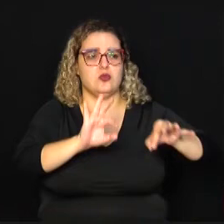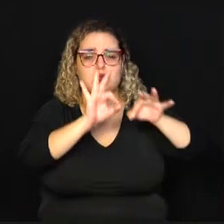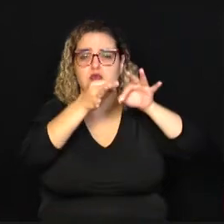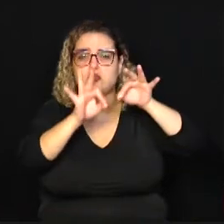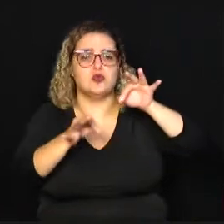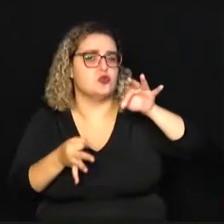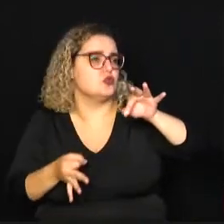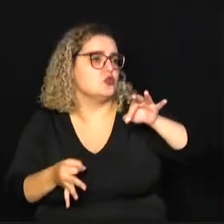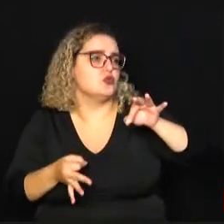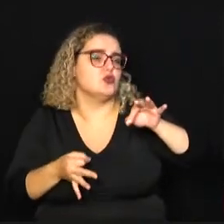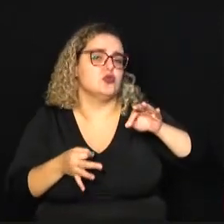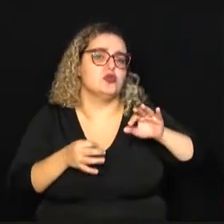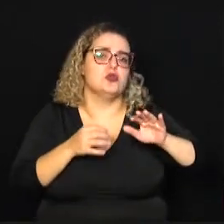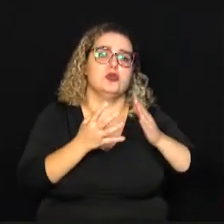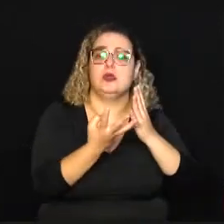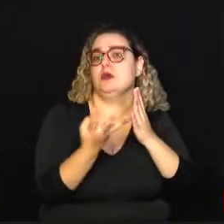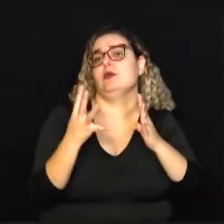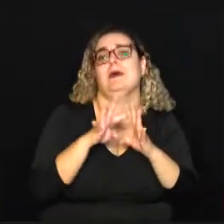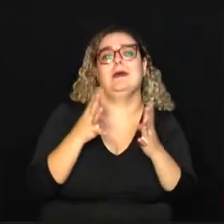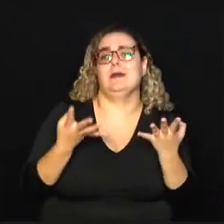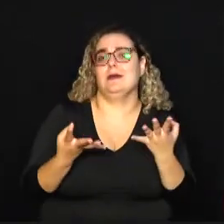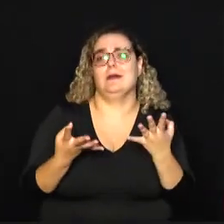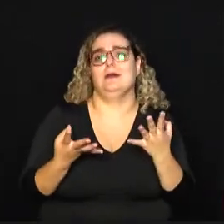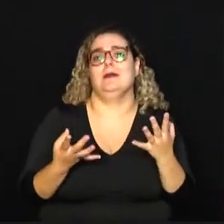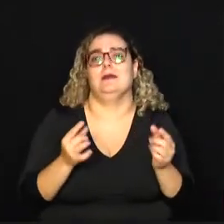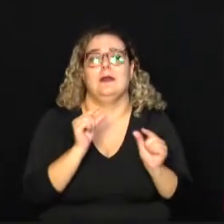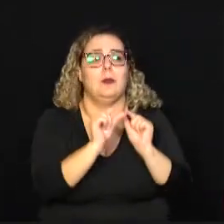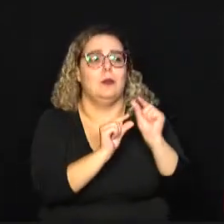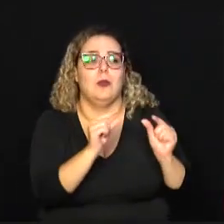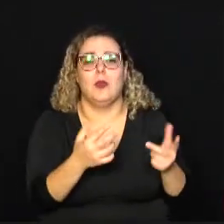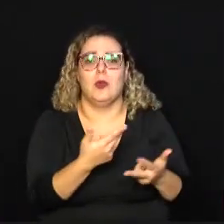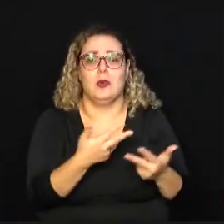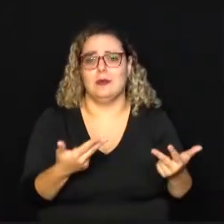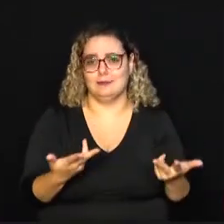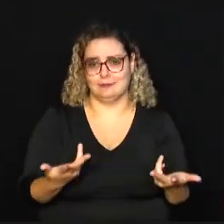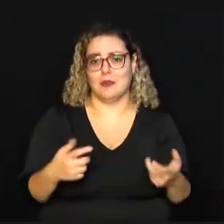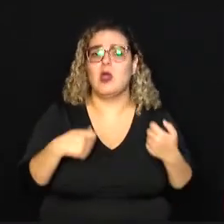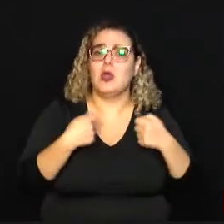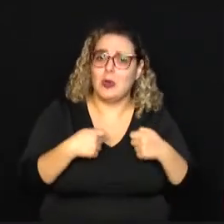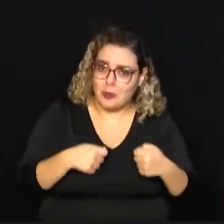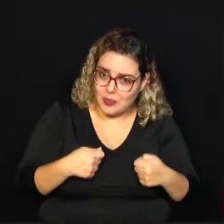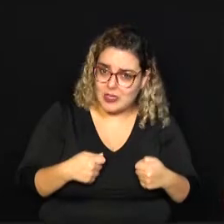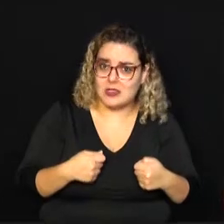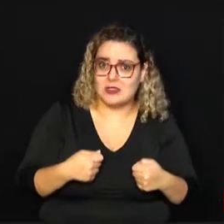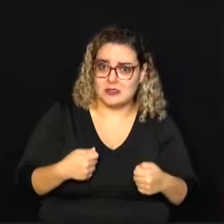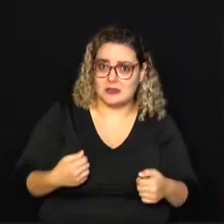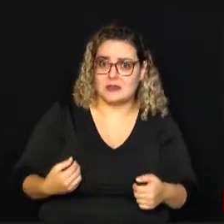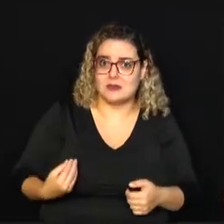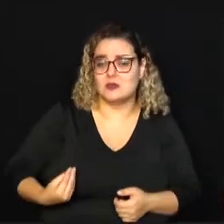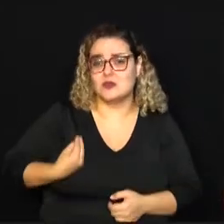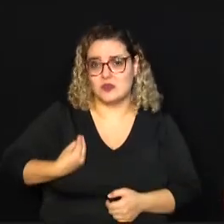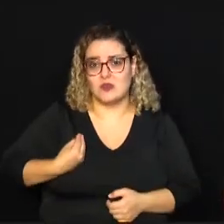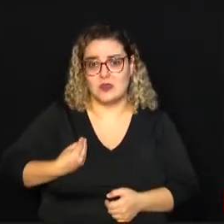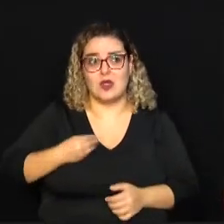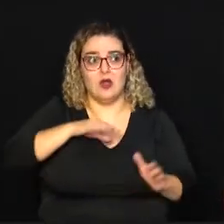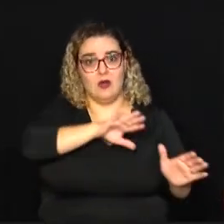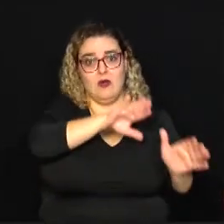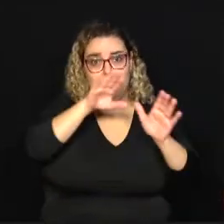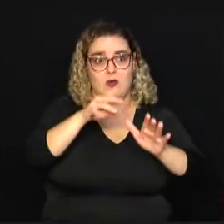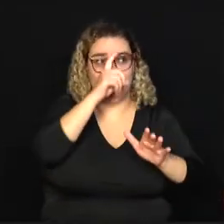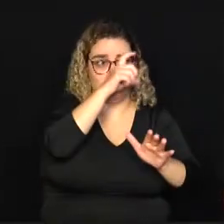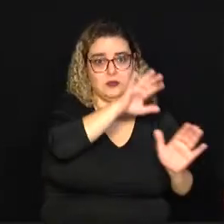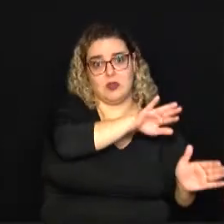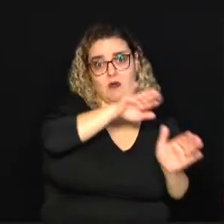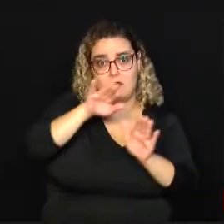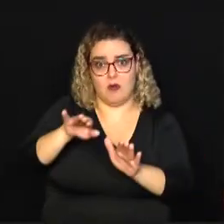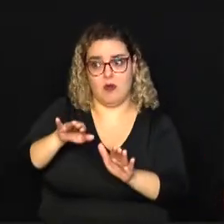isso pode mudar ainda, mas principalmente agora nós temos que associar essas medidas que são vividas fora do hospital, que têm que ser adotadas com rigor,